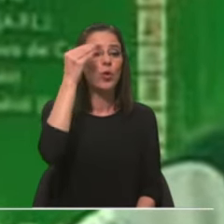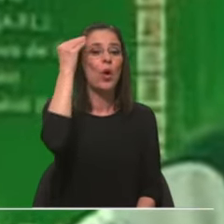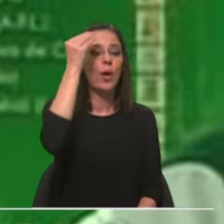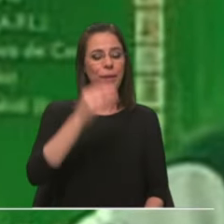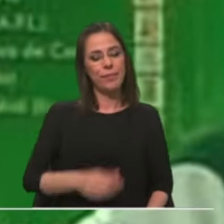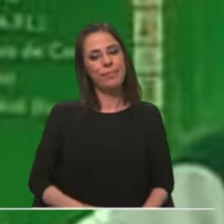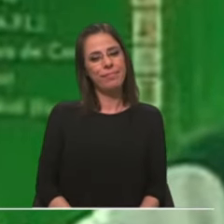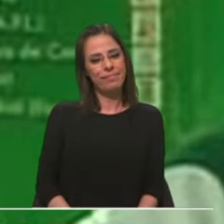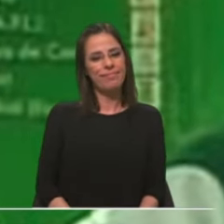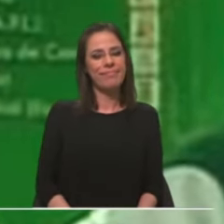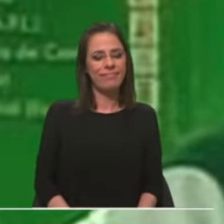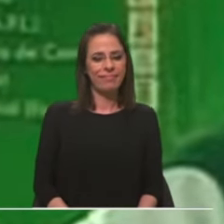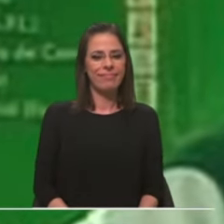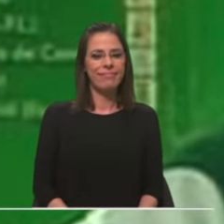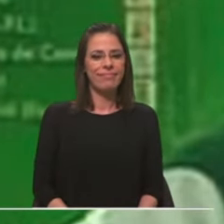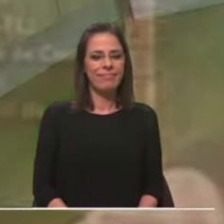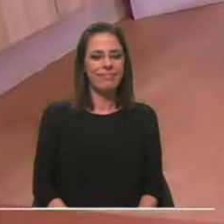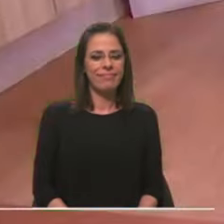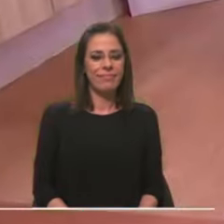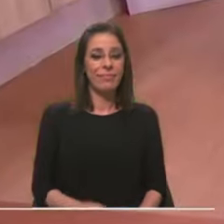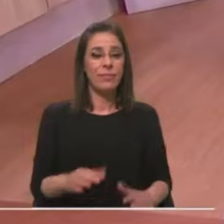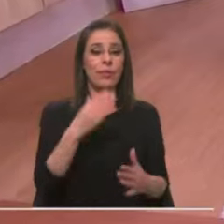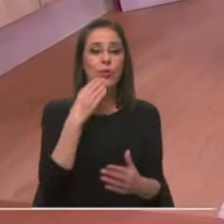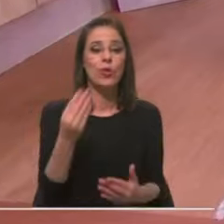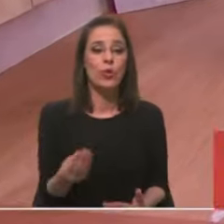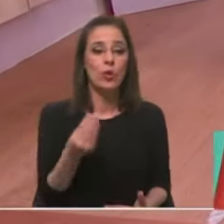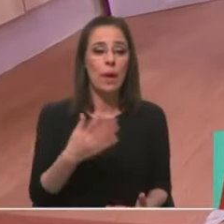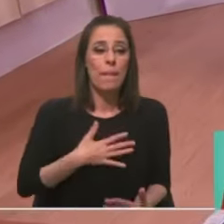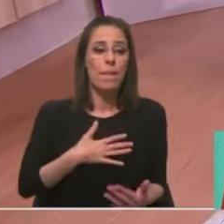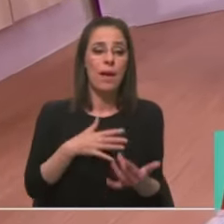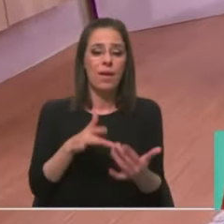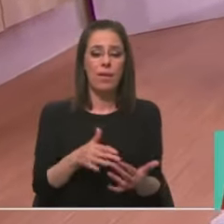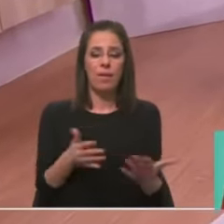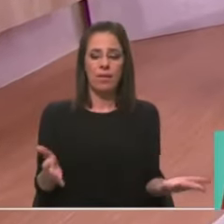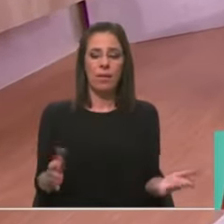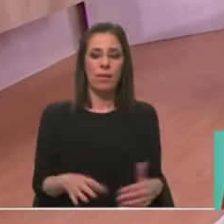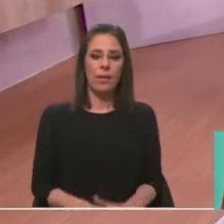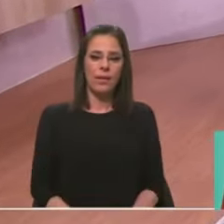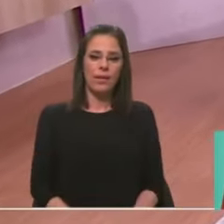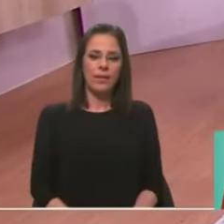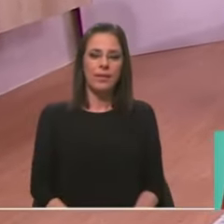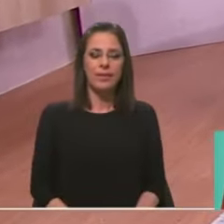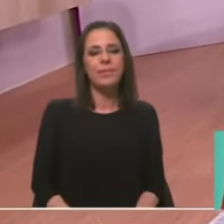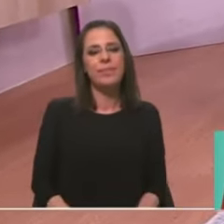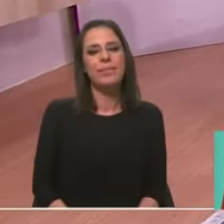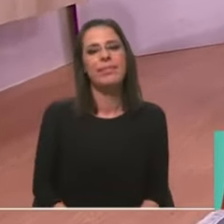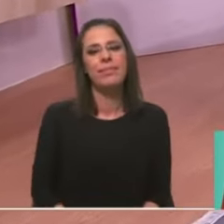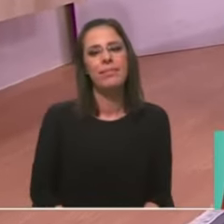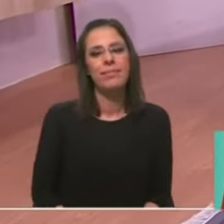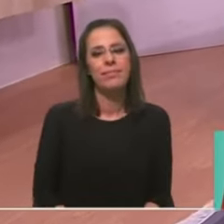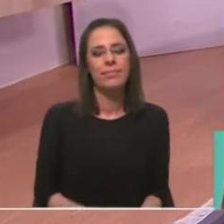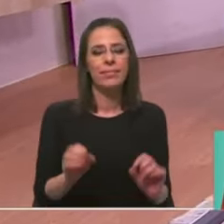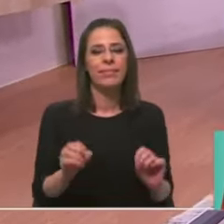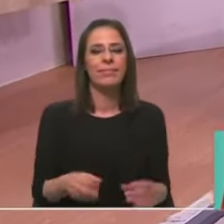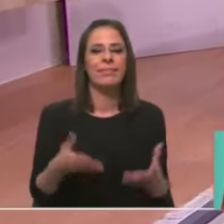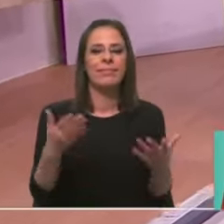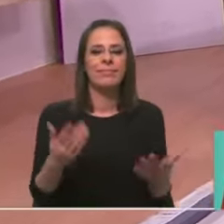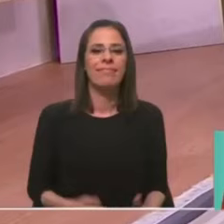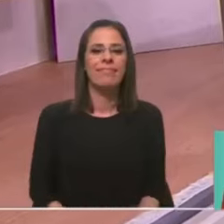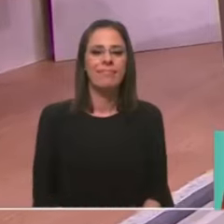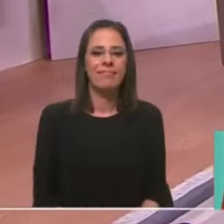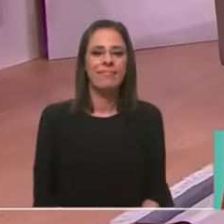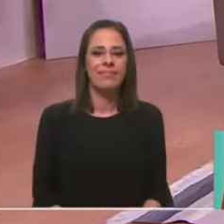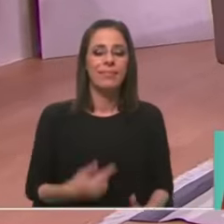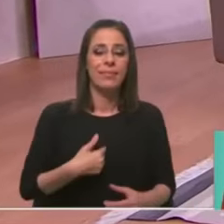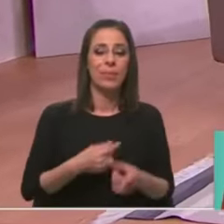No princípio do sonho de qualquer jovem que gosta de futebol, não é? Foi o princípio, né,